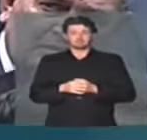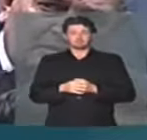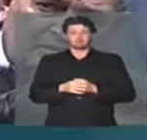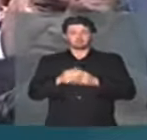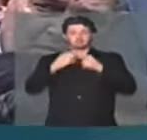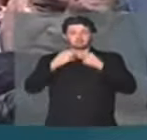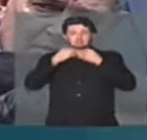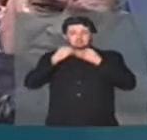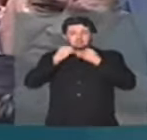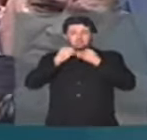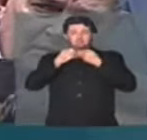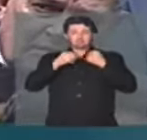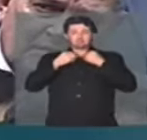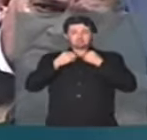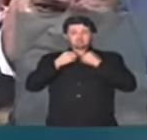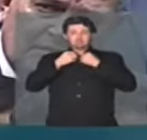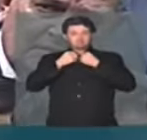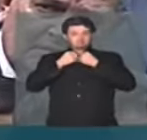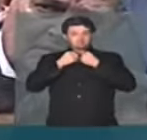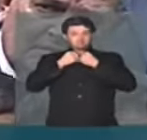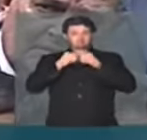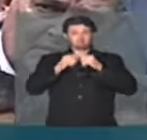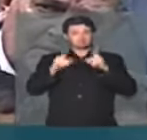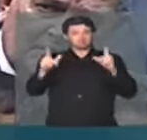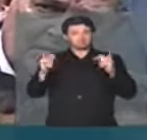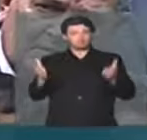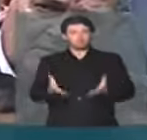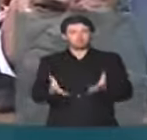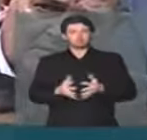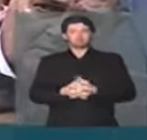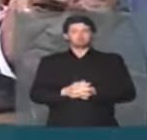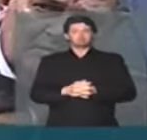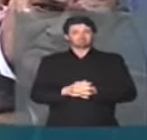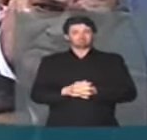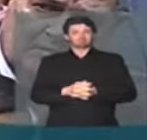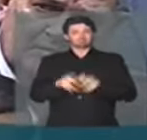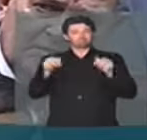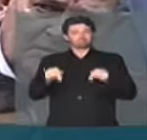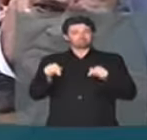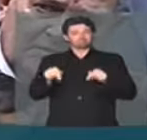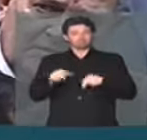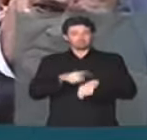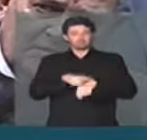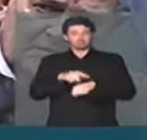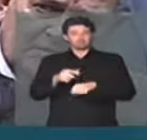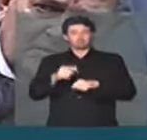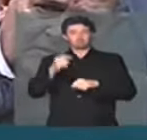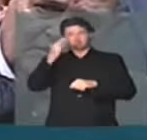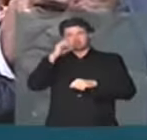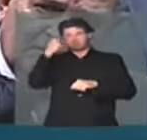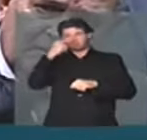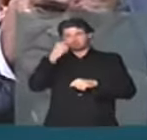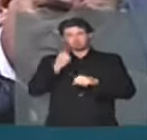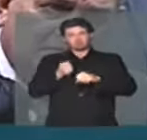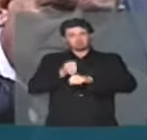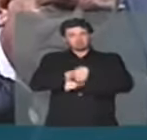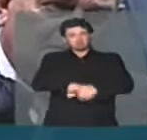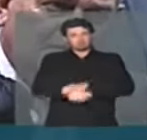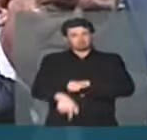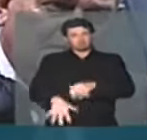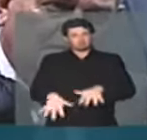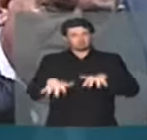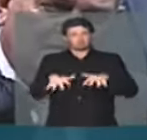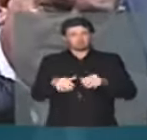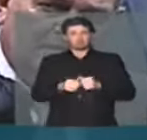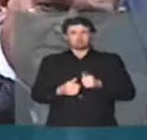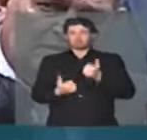Vossa Excelência, que foi discutida lá na comissão especial. Mas hoje, aqui, senhor presidente, 10 horas de sessão, a esse